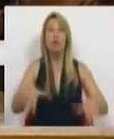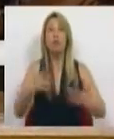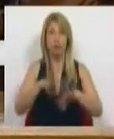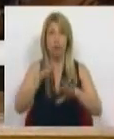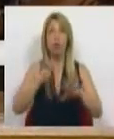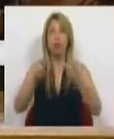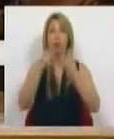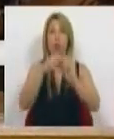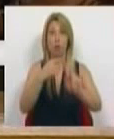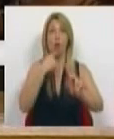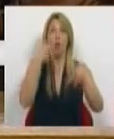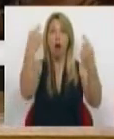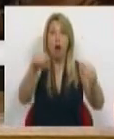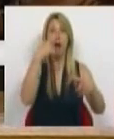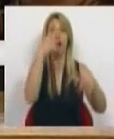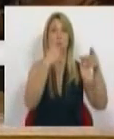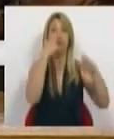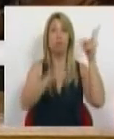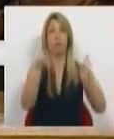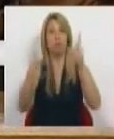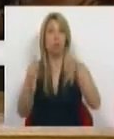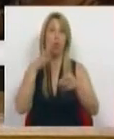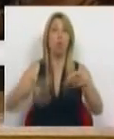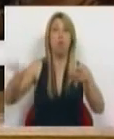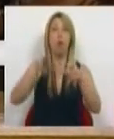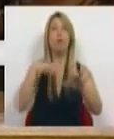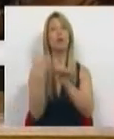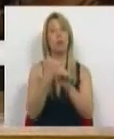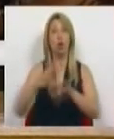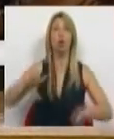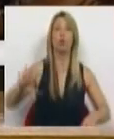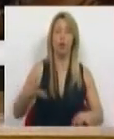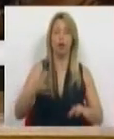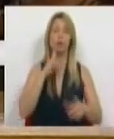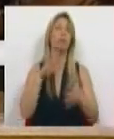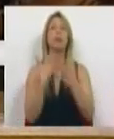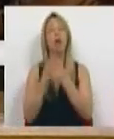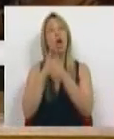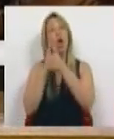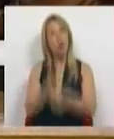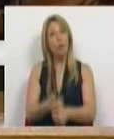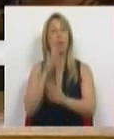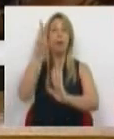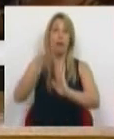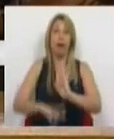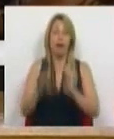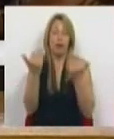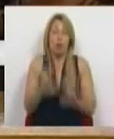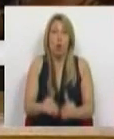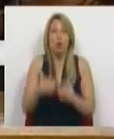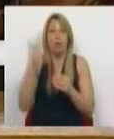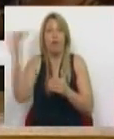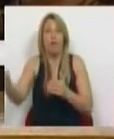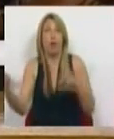que atingem os trabalhadores, o povo e o país. Procurando o Governo dar cumprimento às regras, imposições e condicionamentos externos, sejam eles